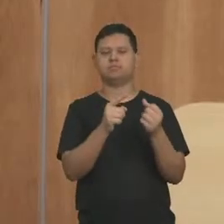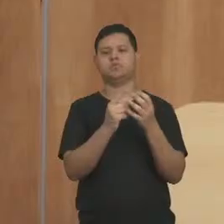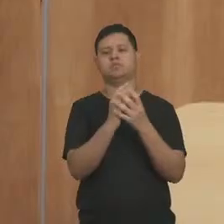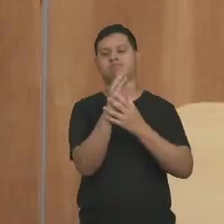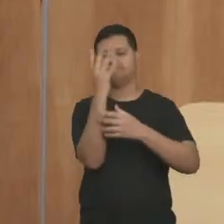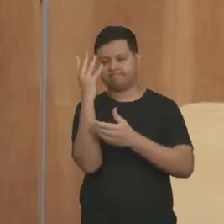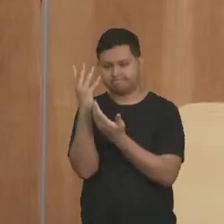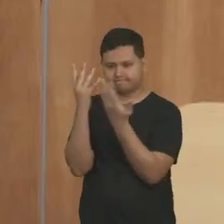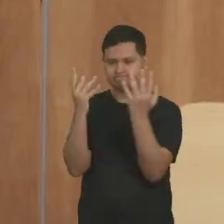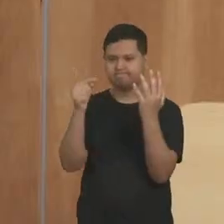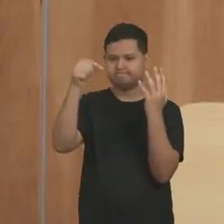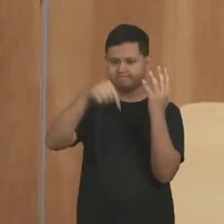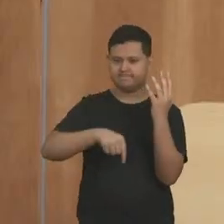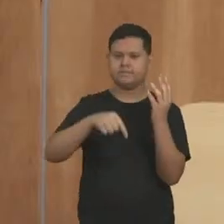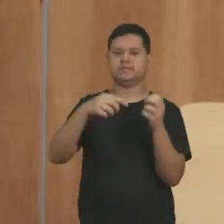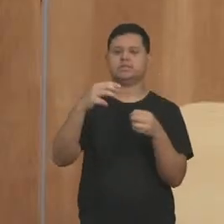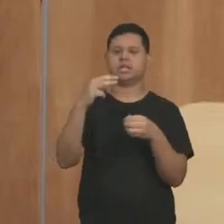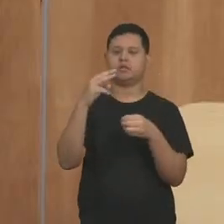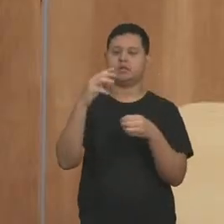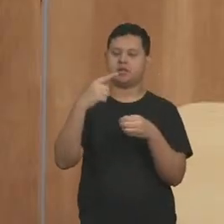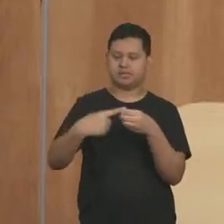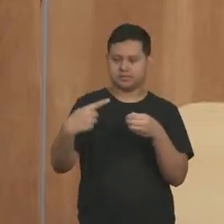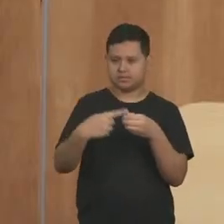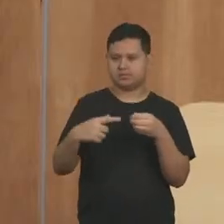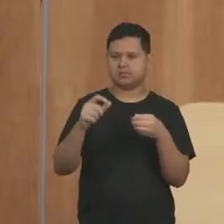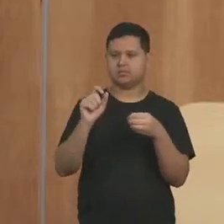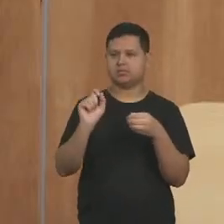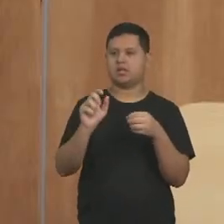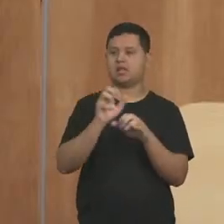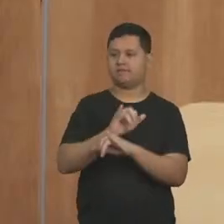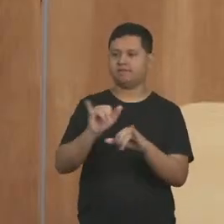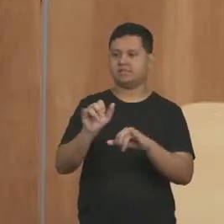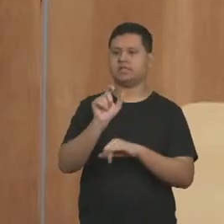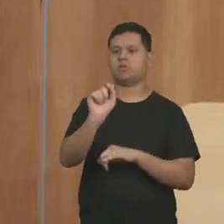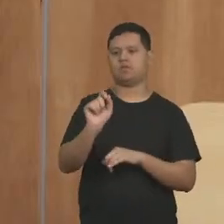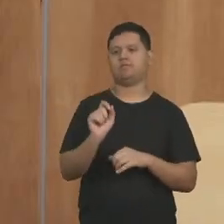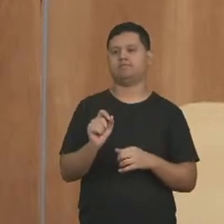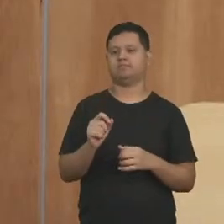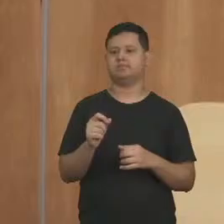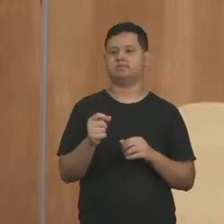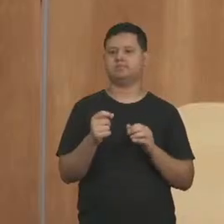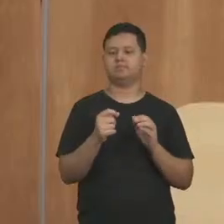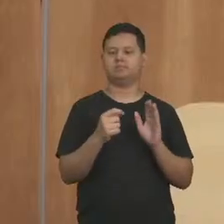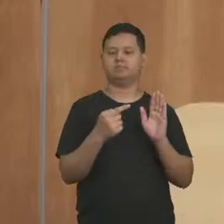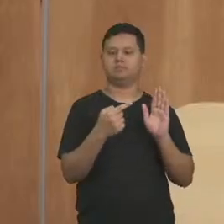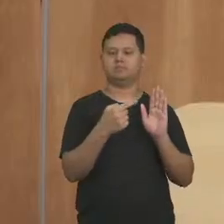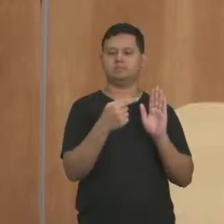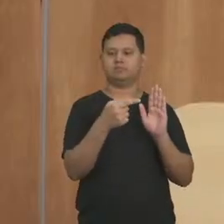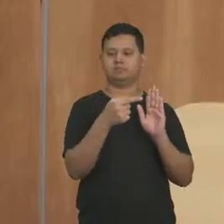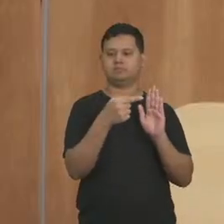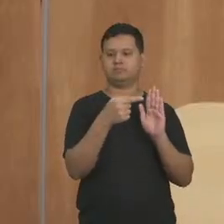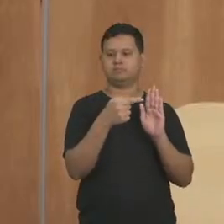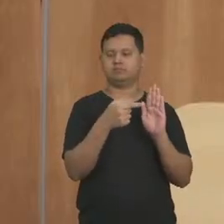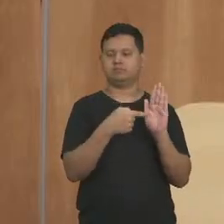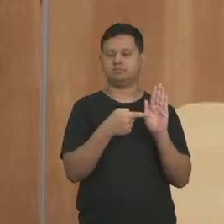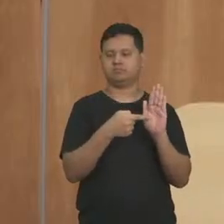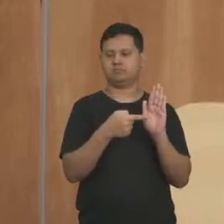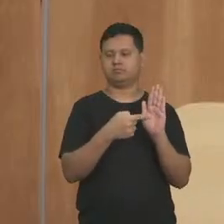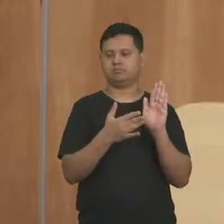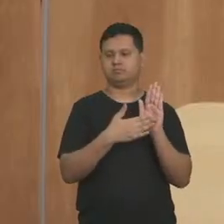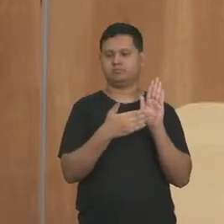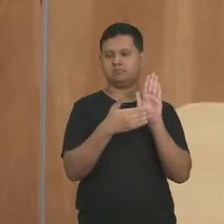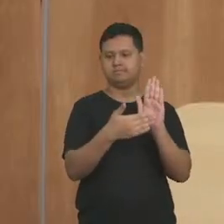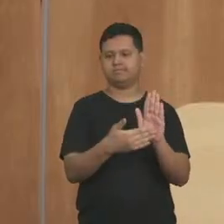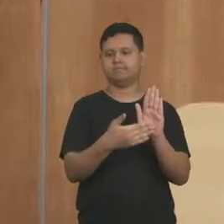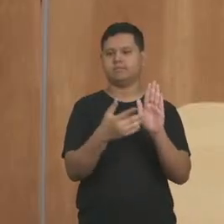Ambiente do município de Jacareí, e eu quero destacar os pontos desse artigo. Primeiro,